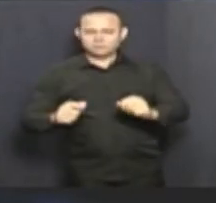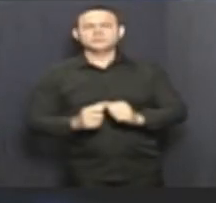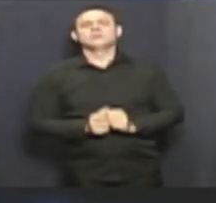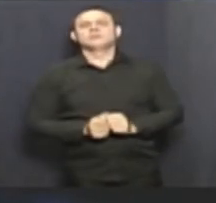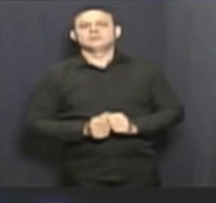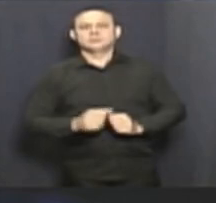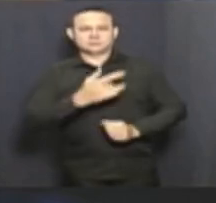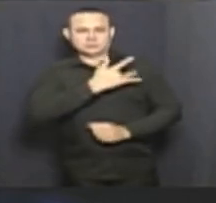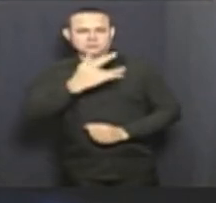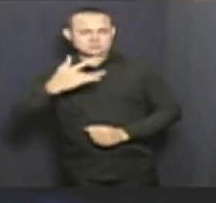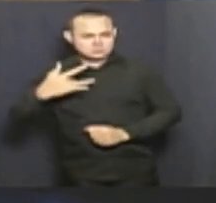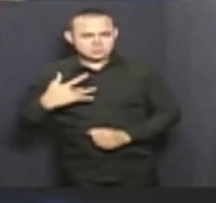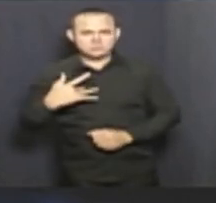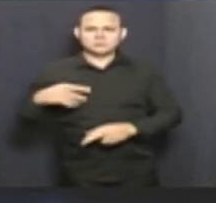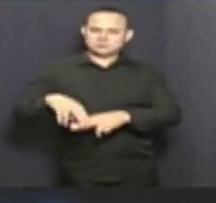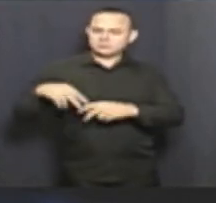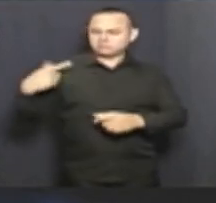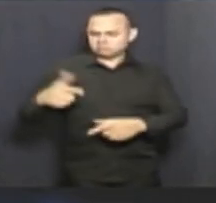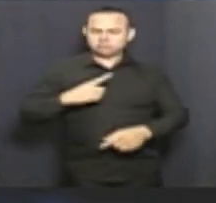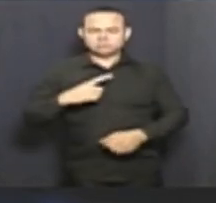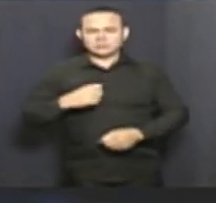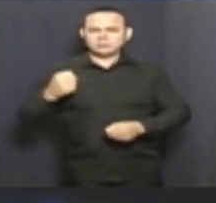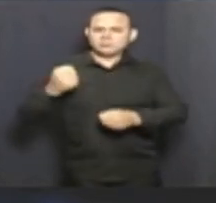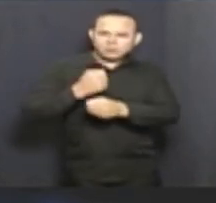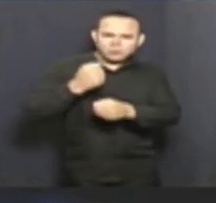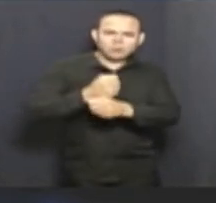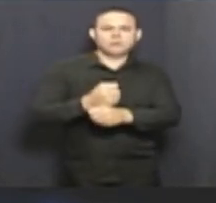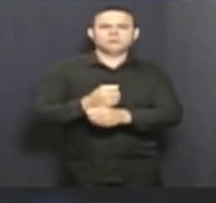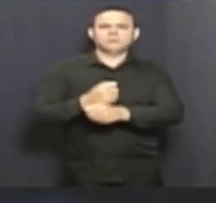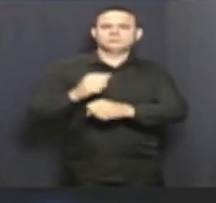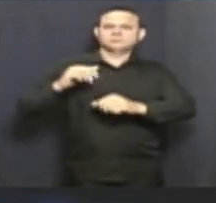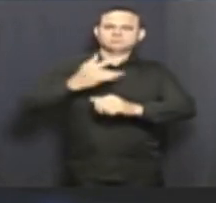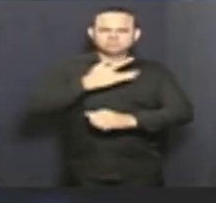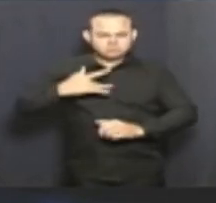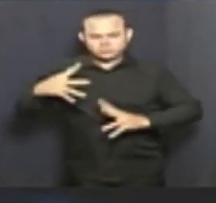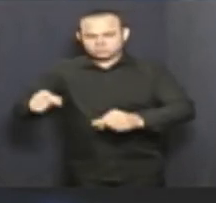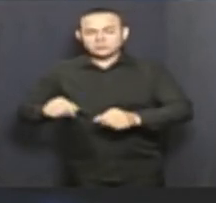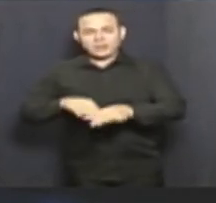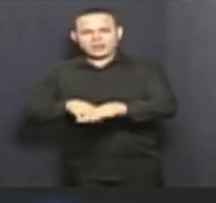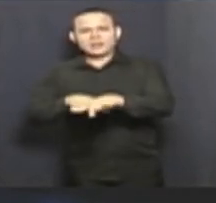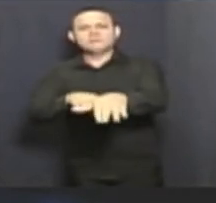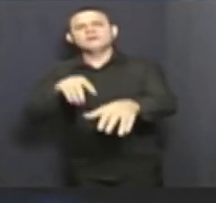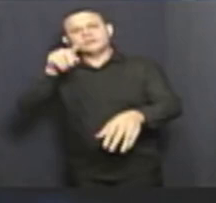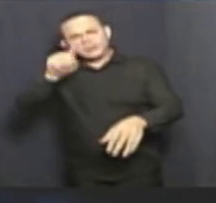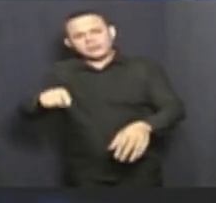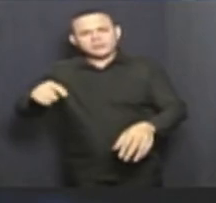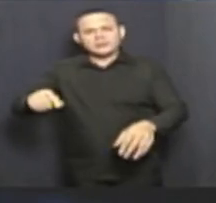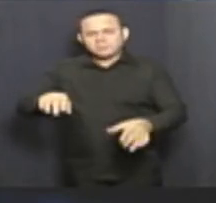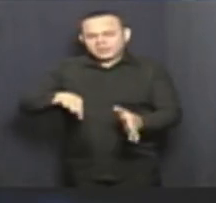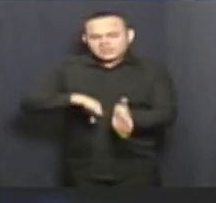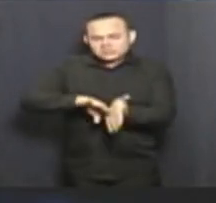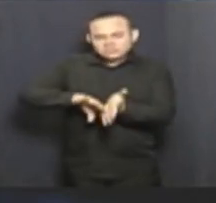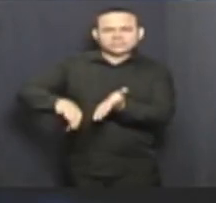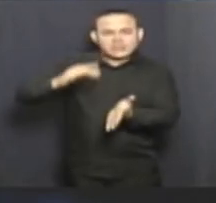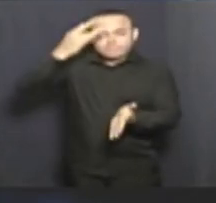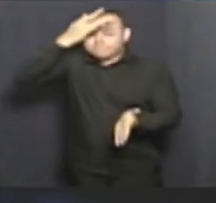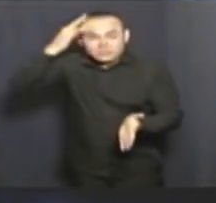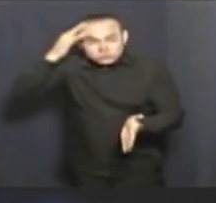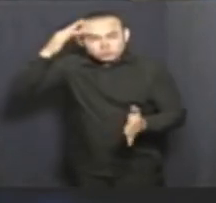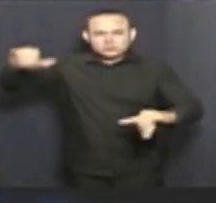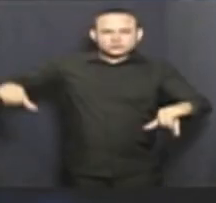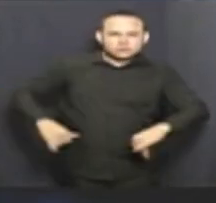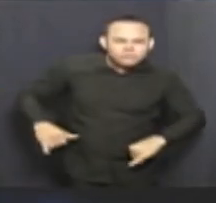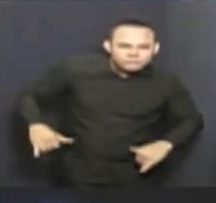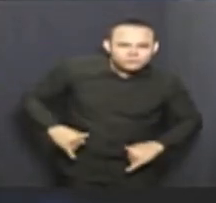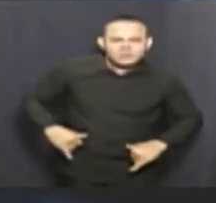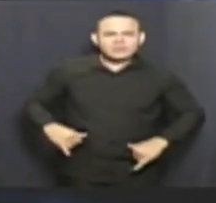andamento ea estruturação da saúde a caravana é para tirar essas pessoas da dor do sofrimento pessoas que estavam há 15